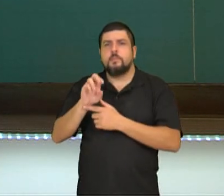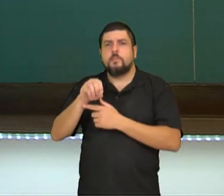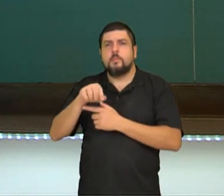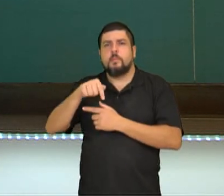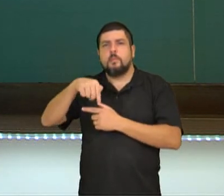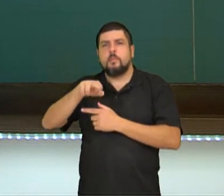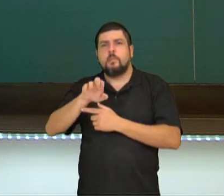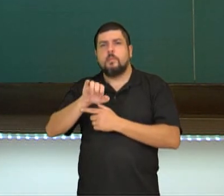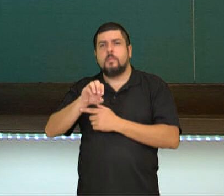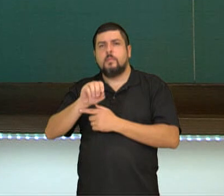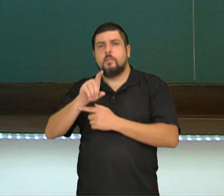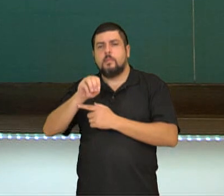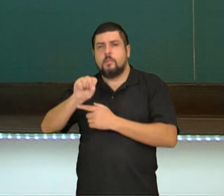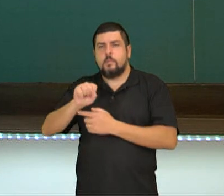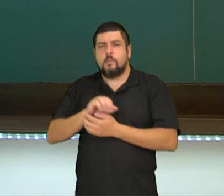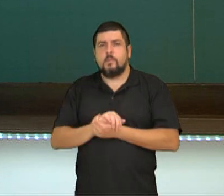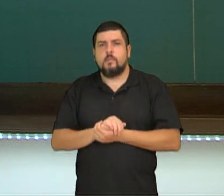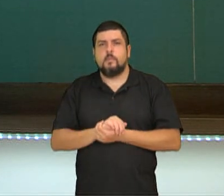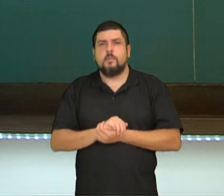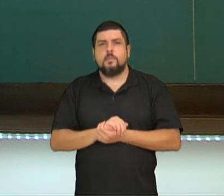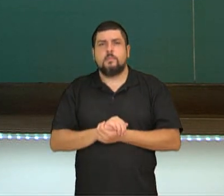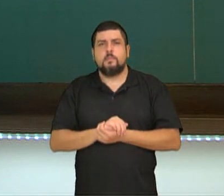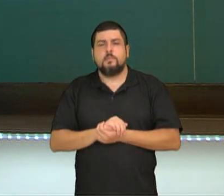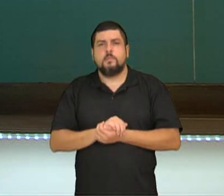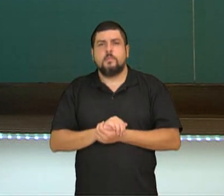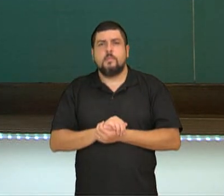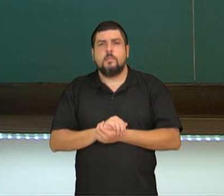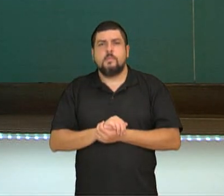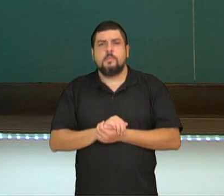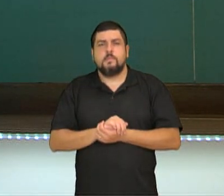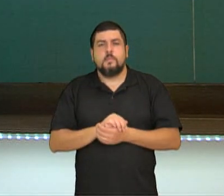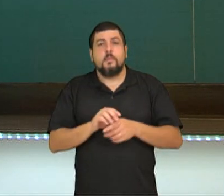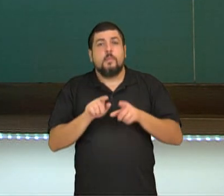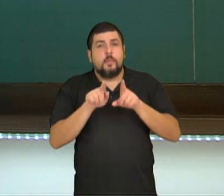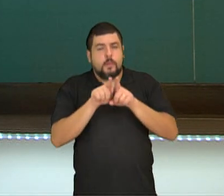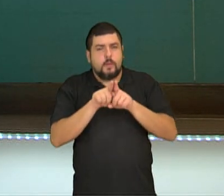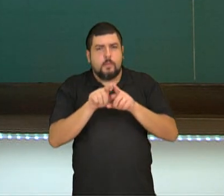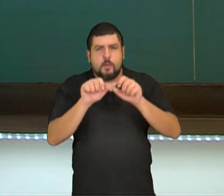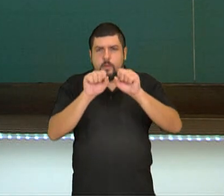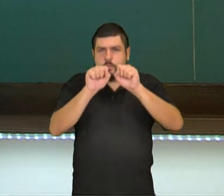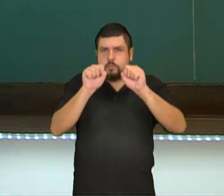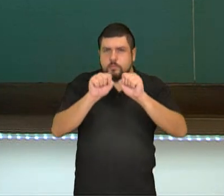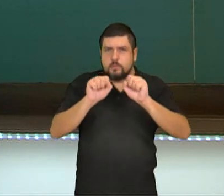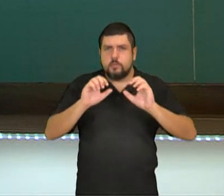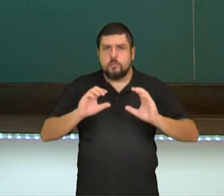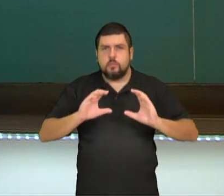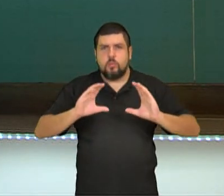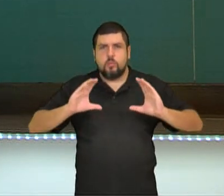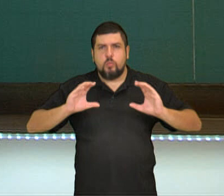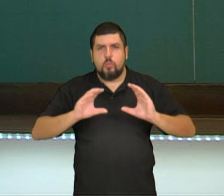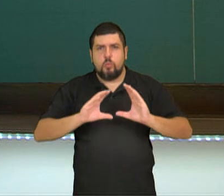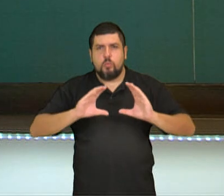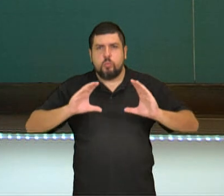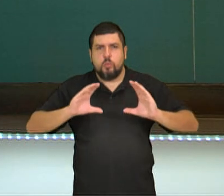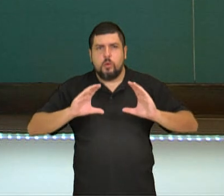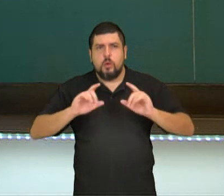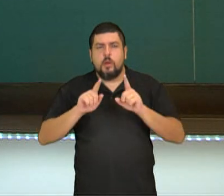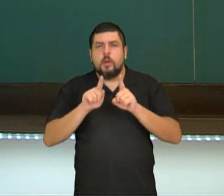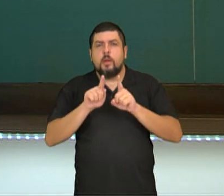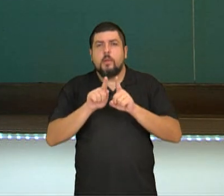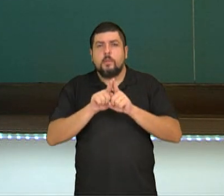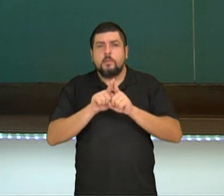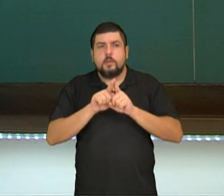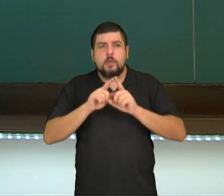estruturas também que a gente pode observar do sistema respiratório é essa musculatura, que é típica